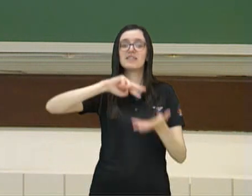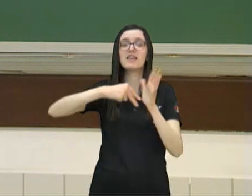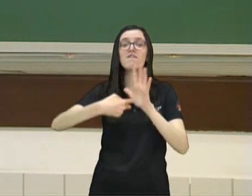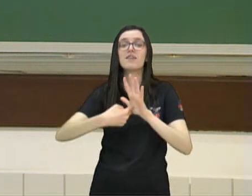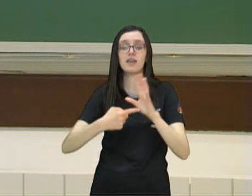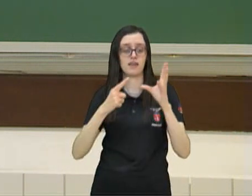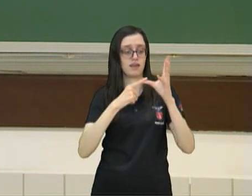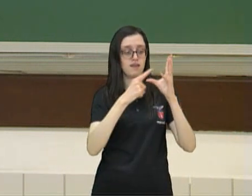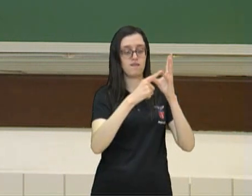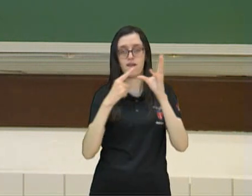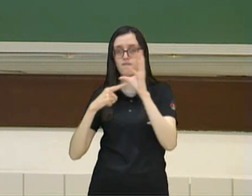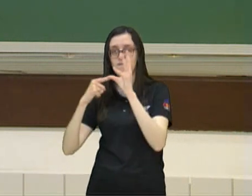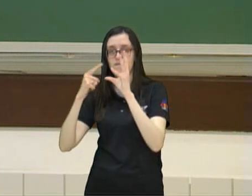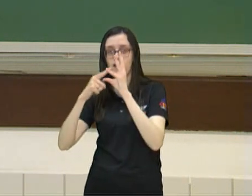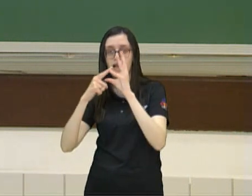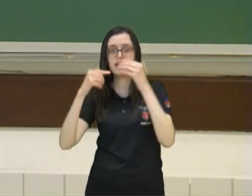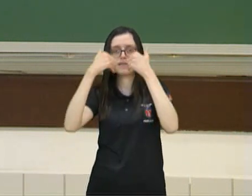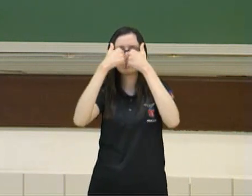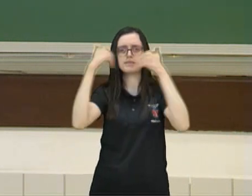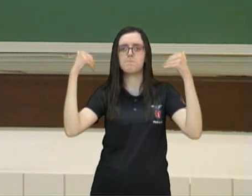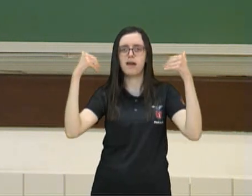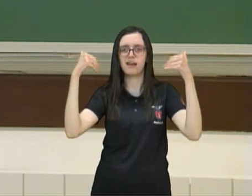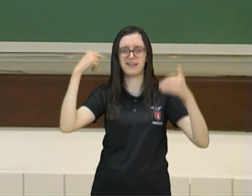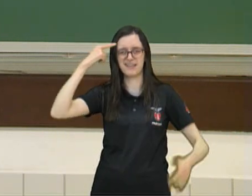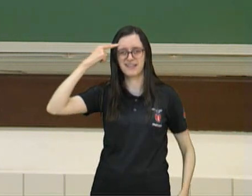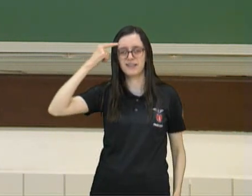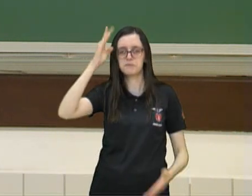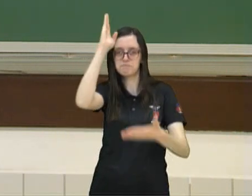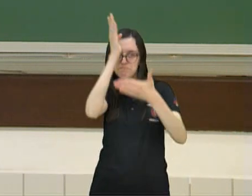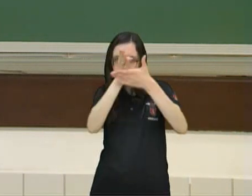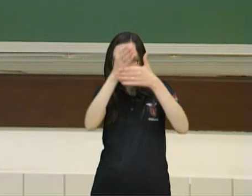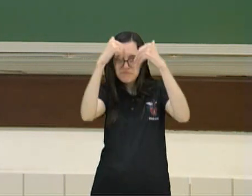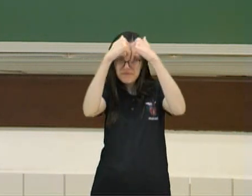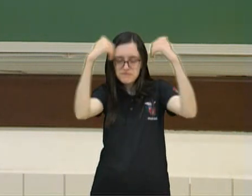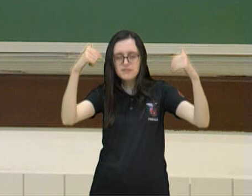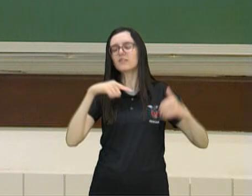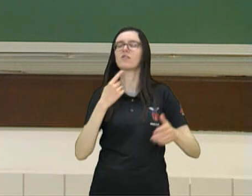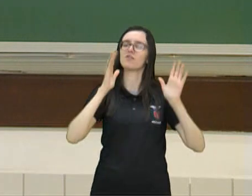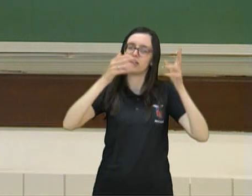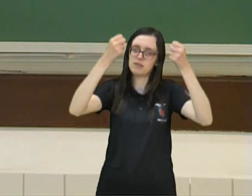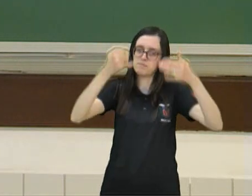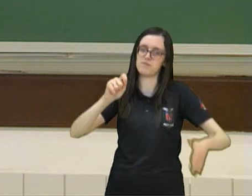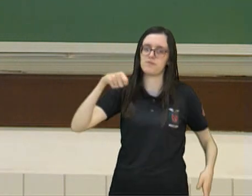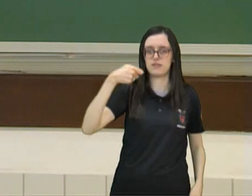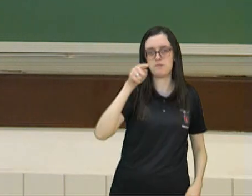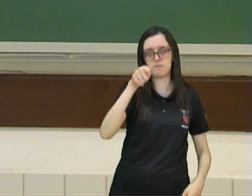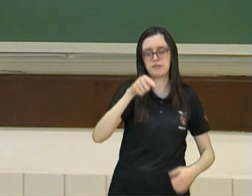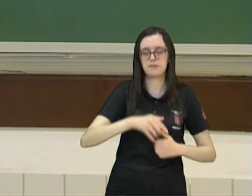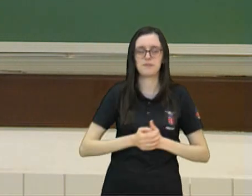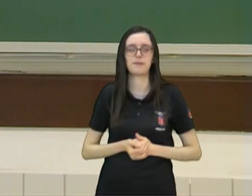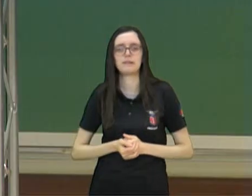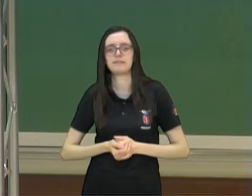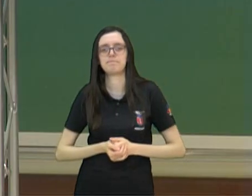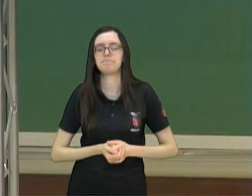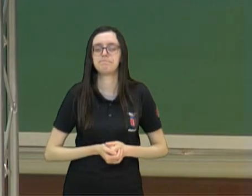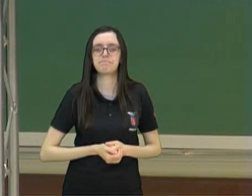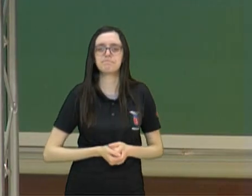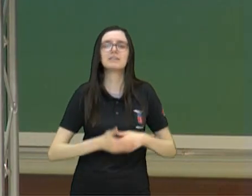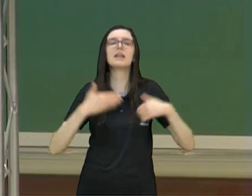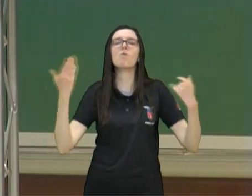em sílabas separadas, certo? Nós já falamos sobre isso. Em